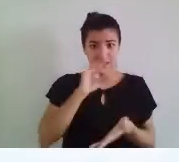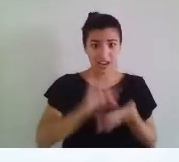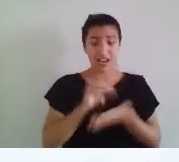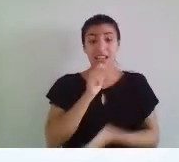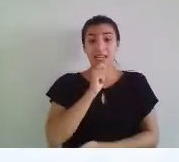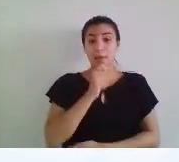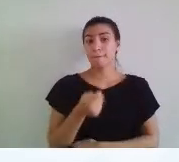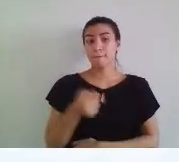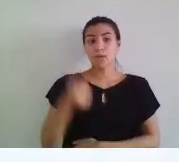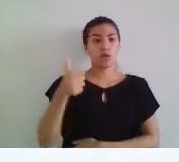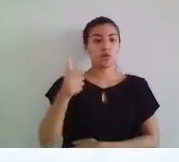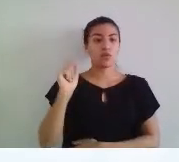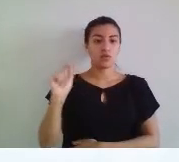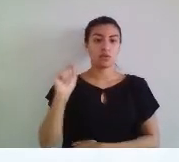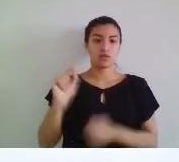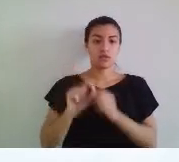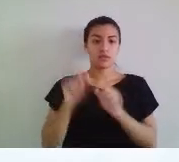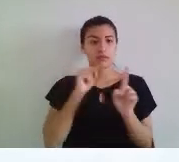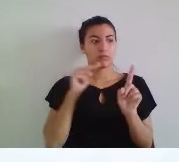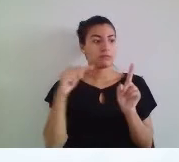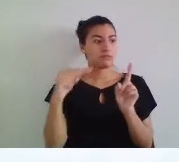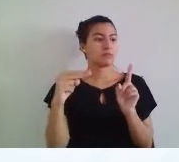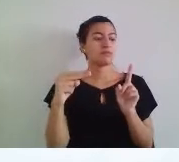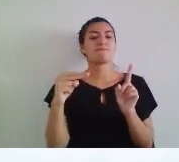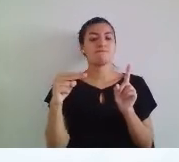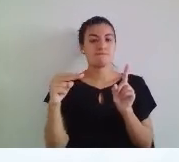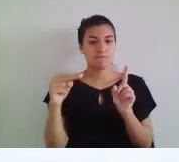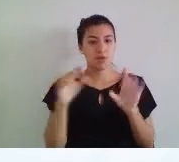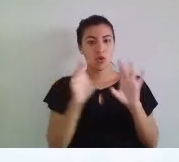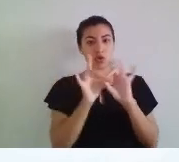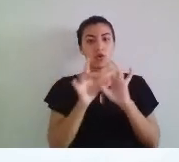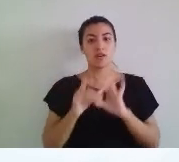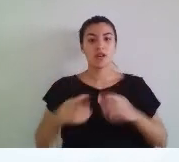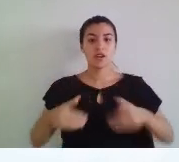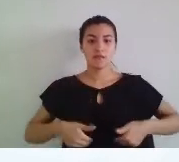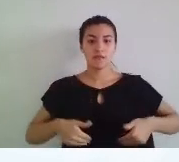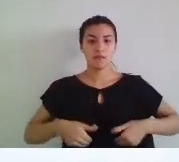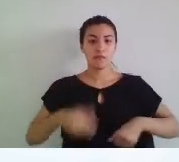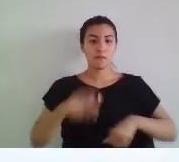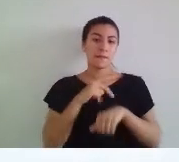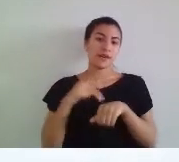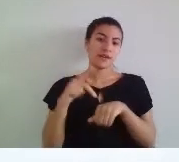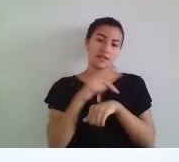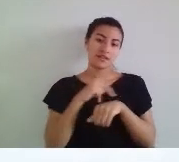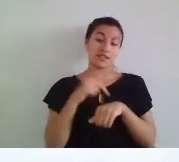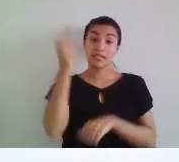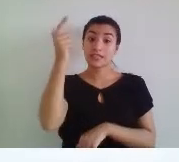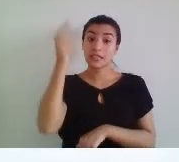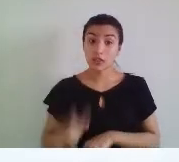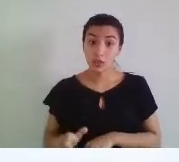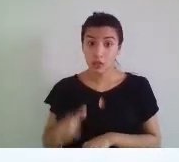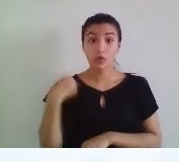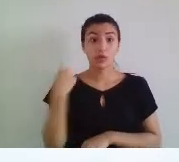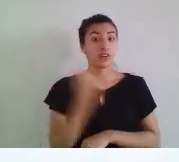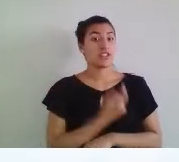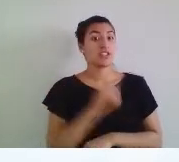pouco o que a gente faz, tendo em vista esse contexto de fome do nosso país. E, de novo, a gente